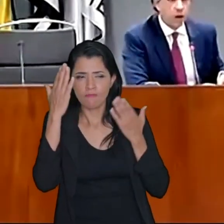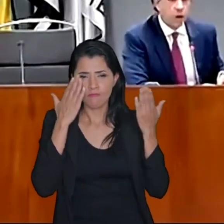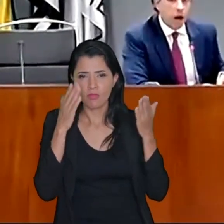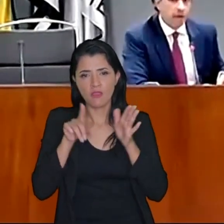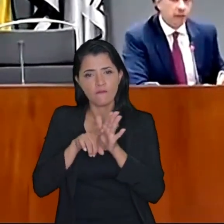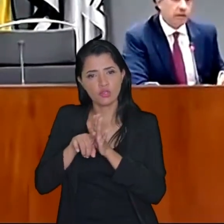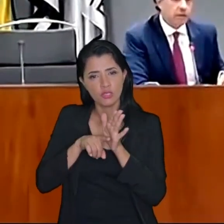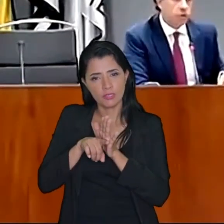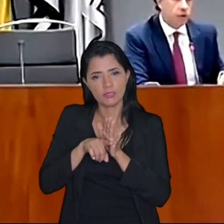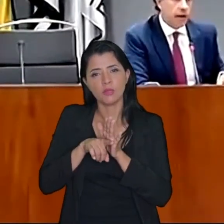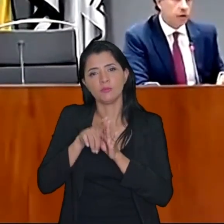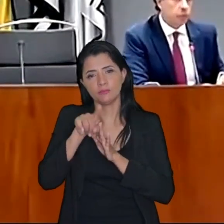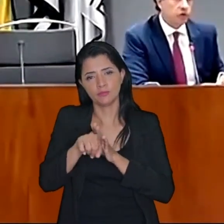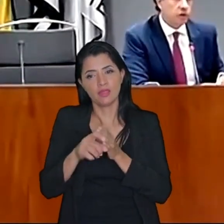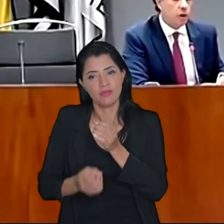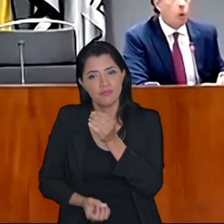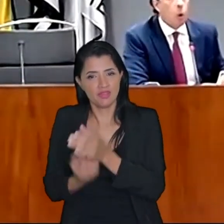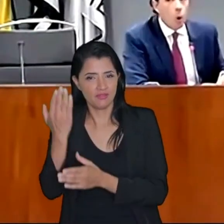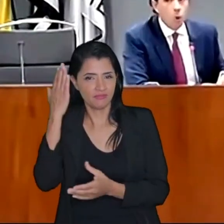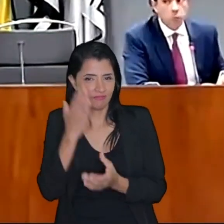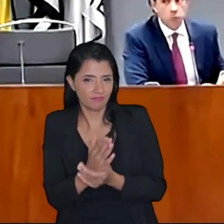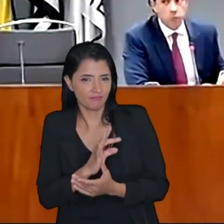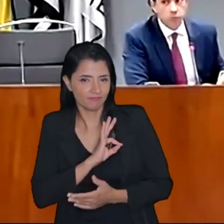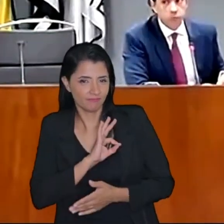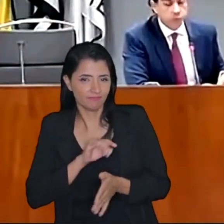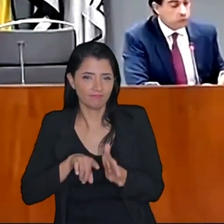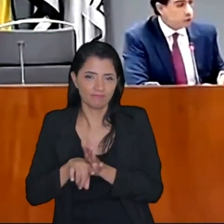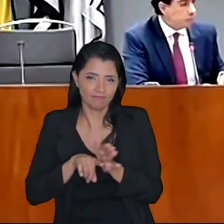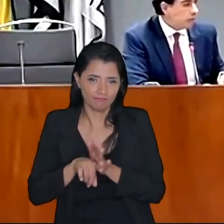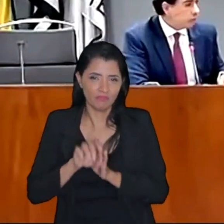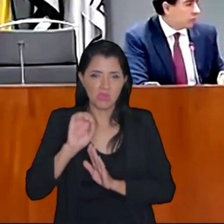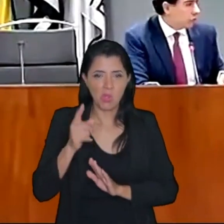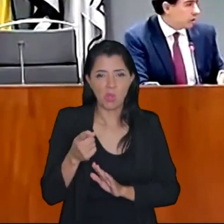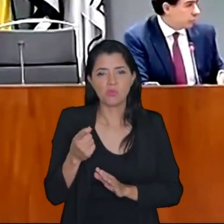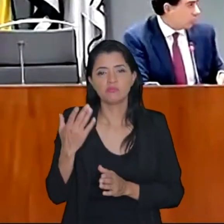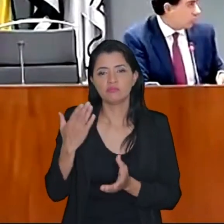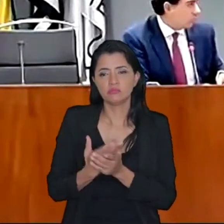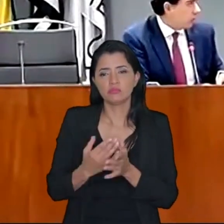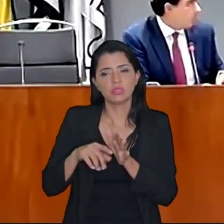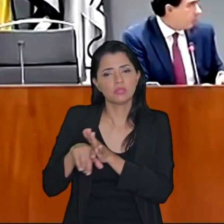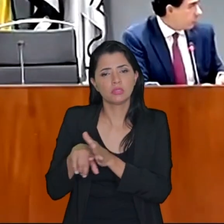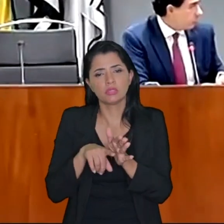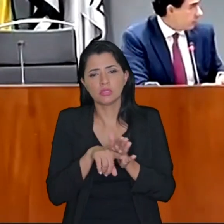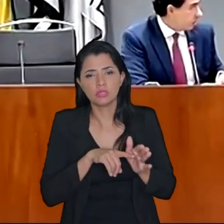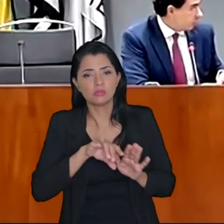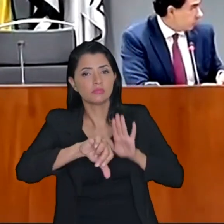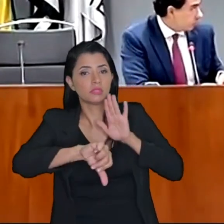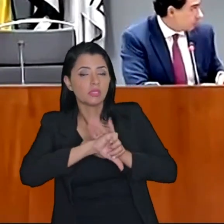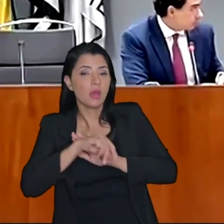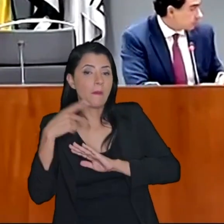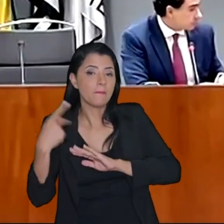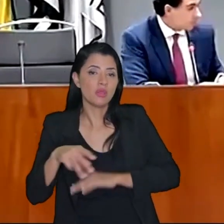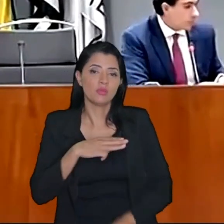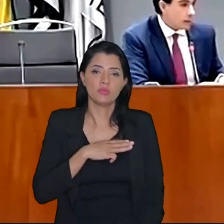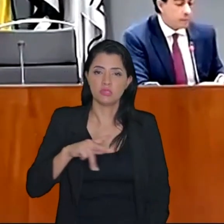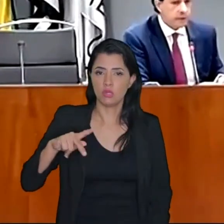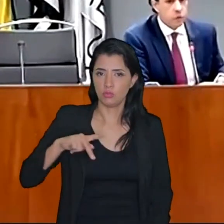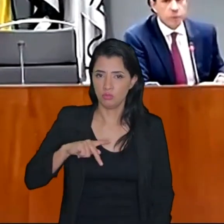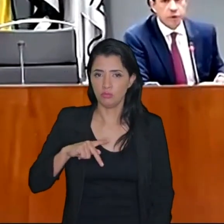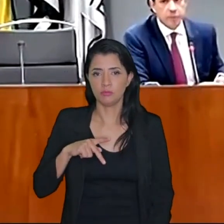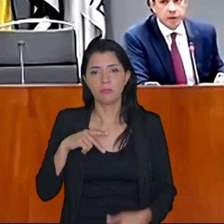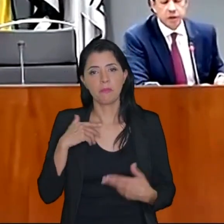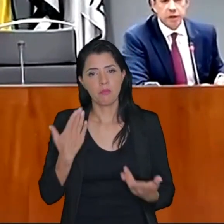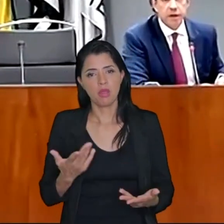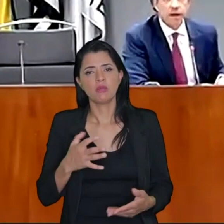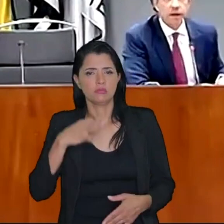seja, a instauração de um inquérito policial ou de um procedimento investigatório criminal por parte do Ministério Público. Mas